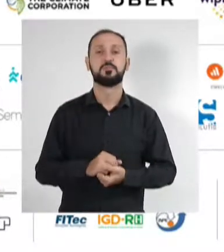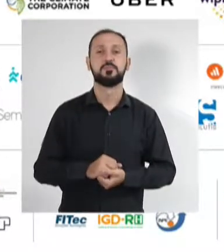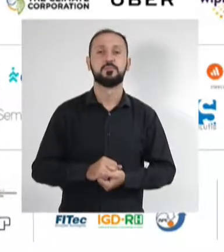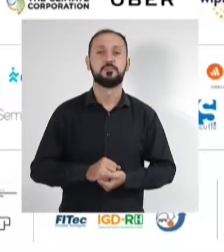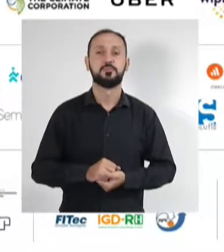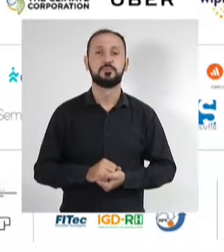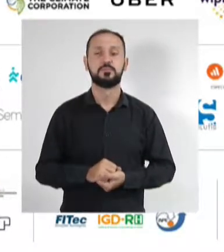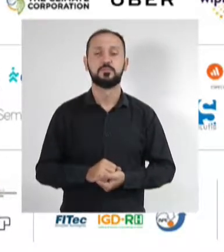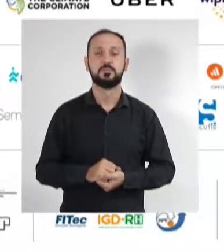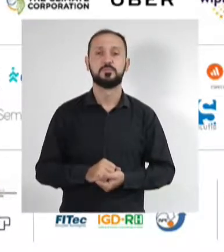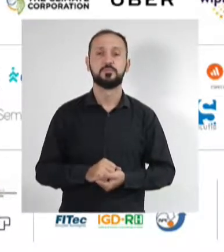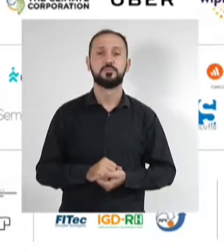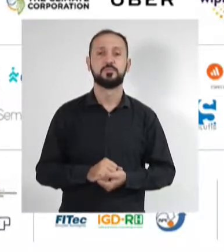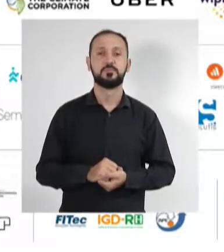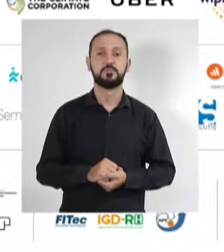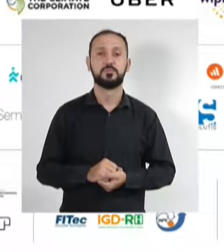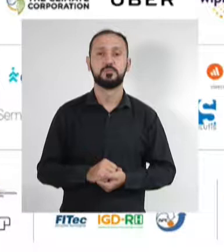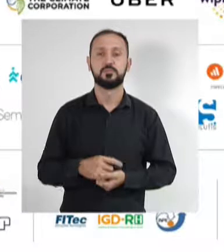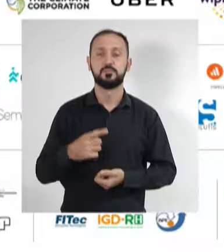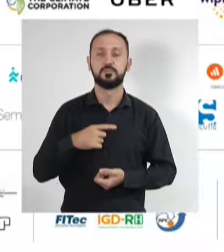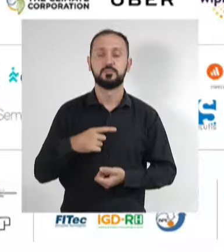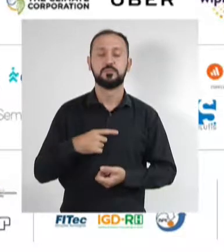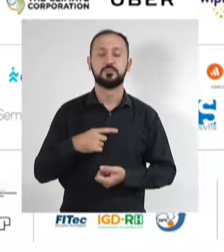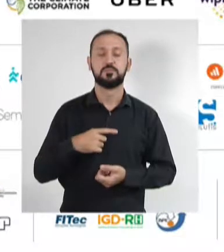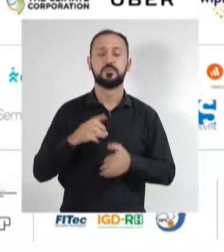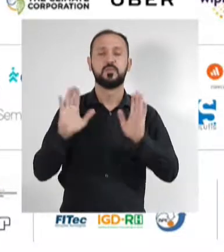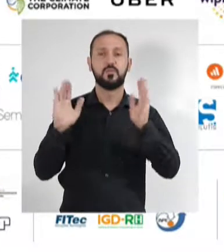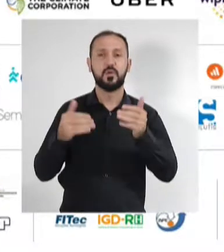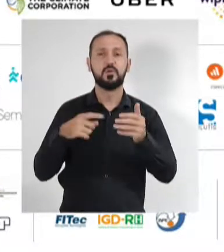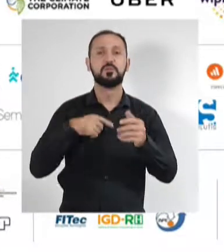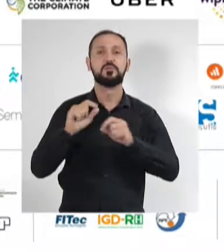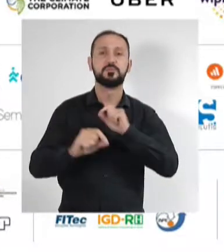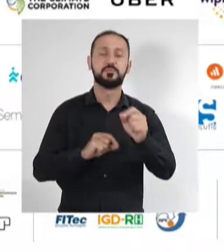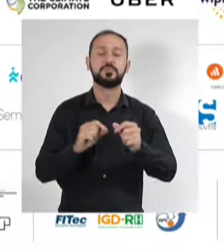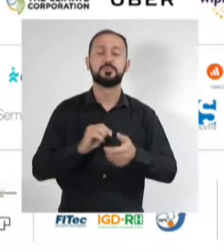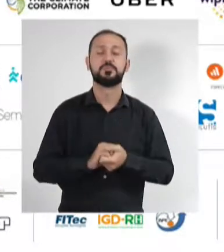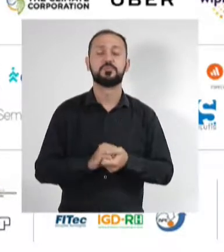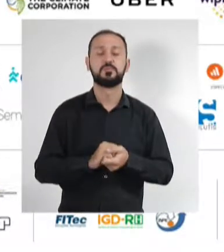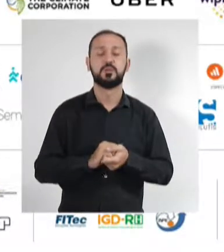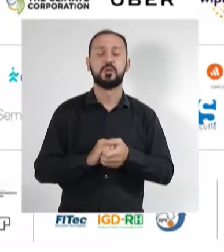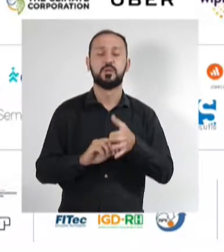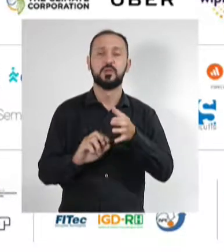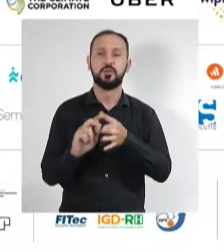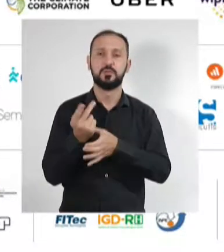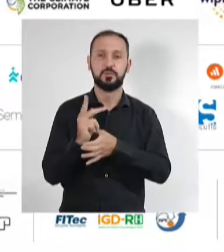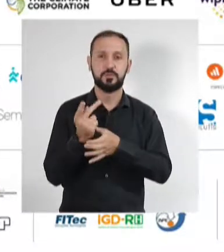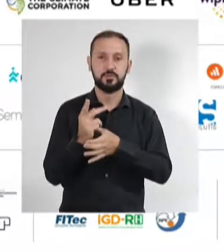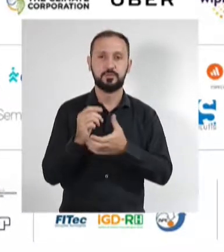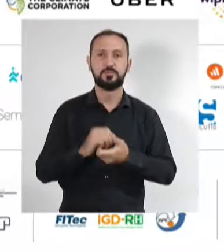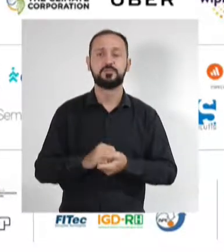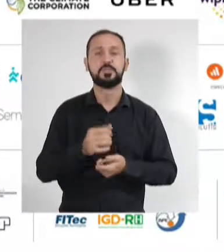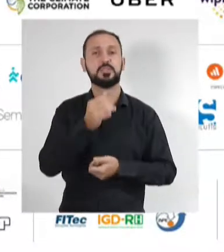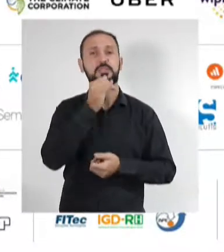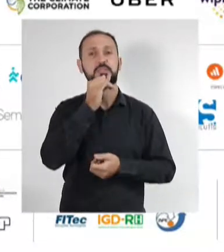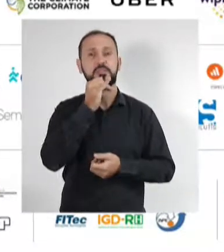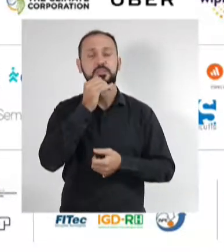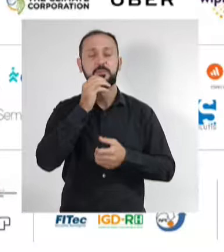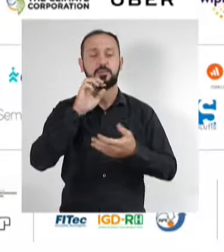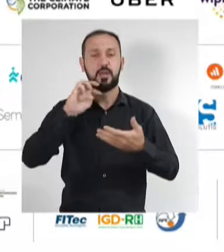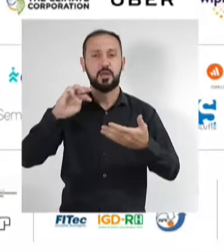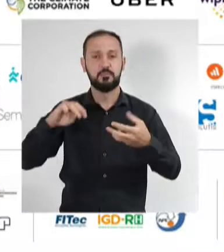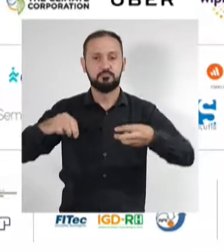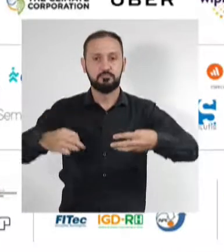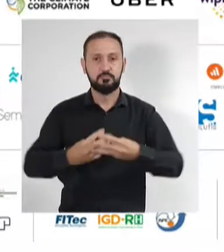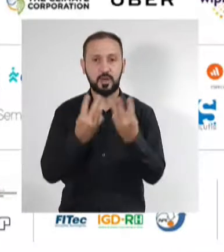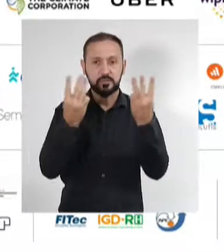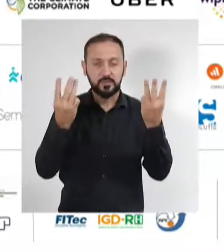Stefanini, e indo, então, em direção à cadeia de softwares, né? A exemplo da Microsoft e assim